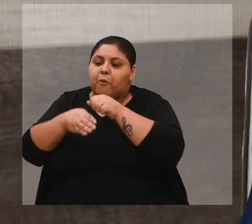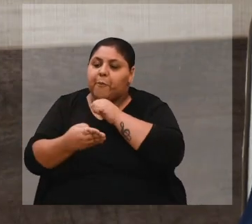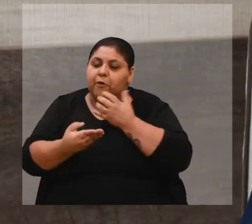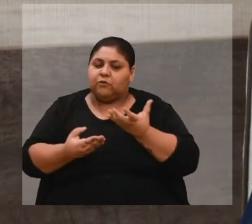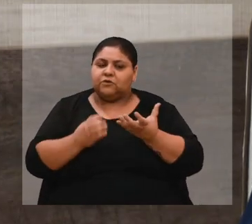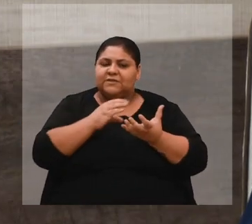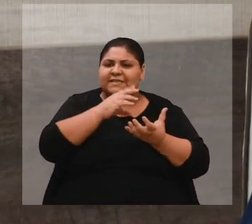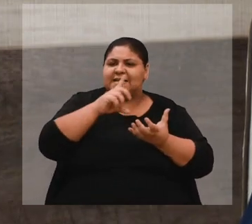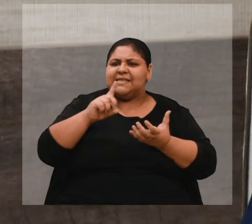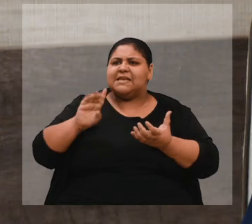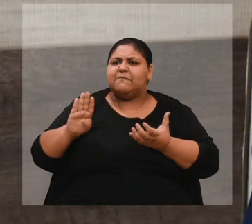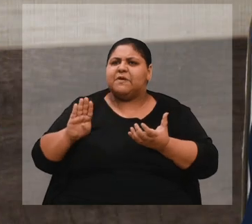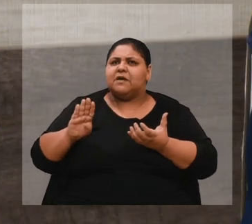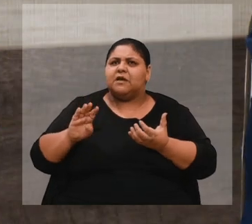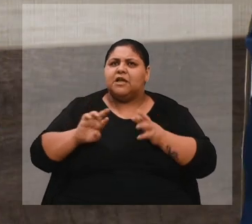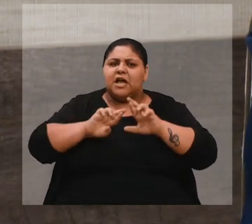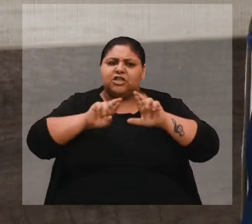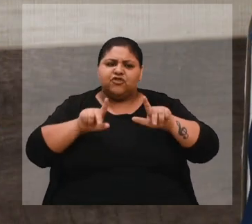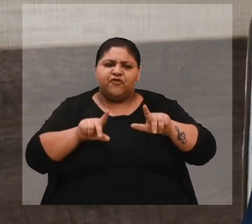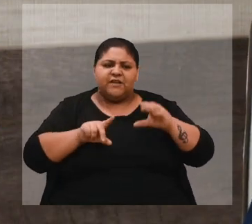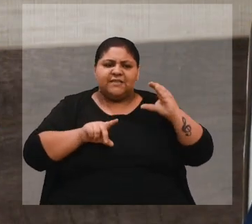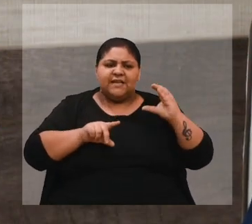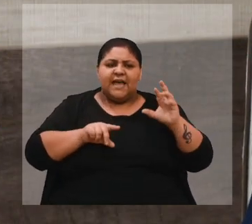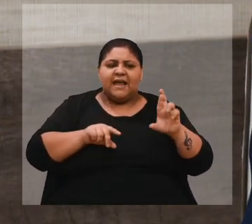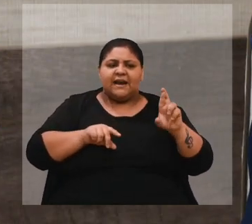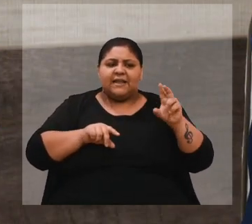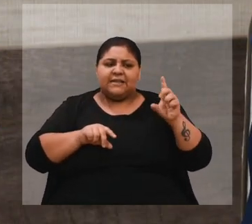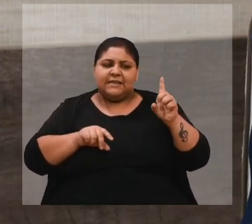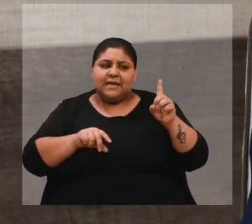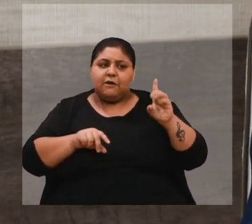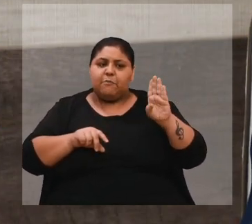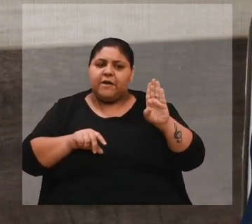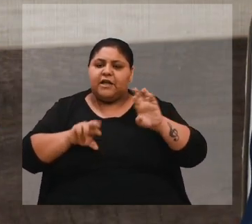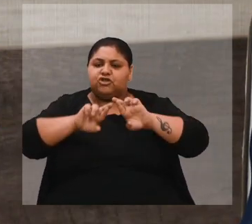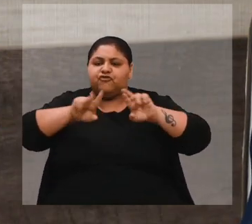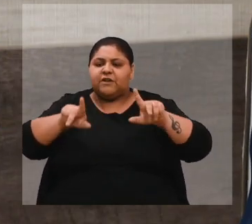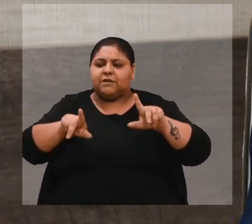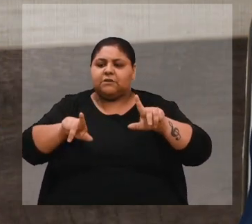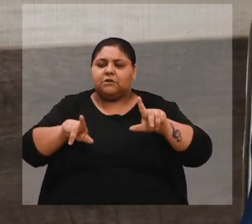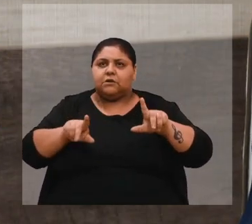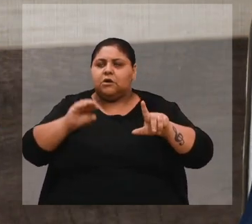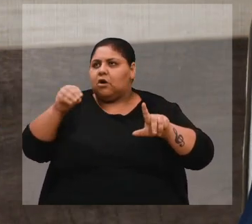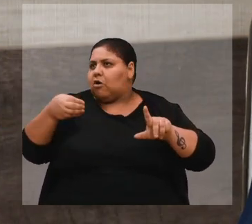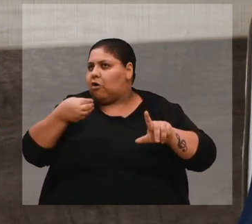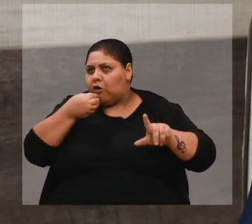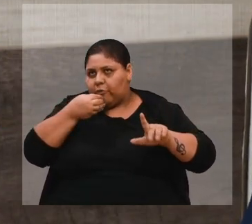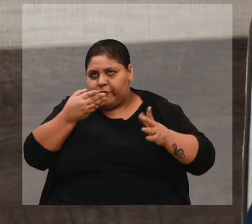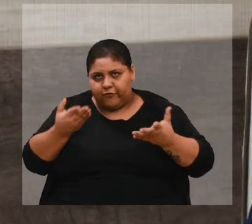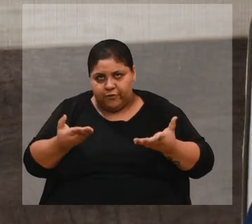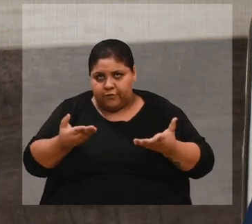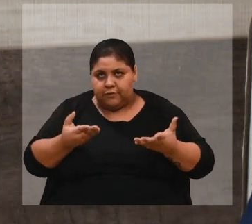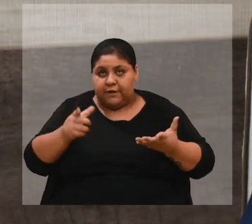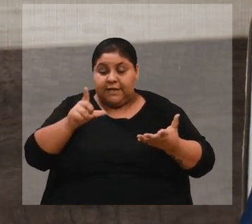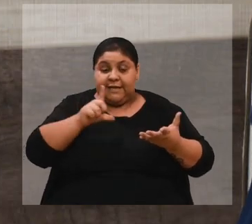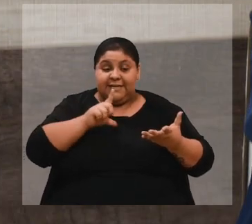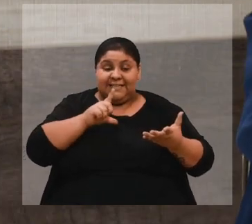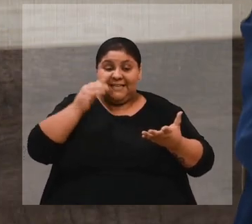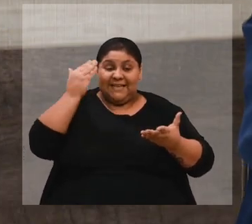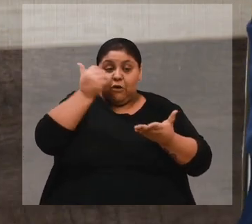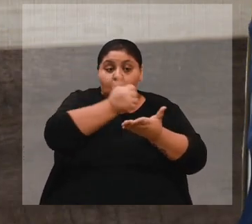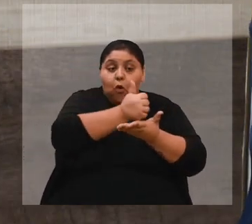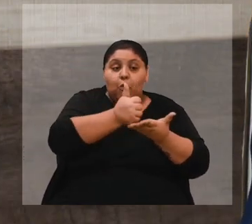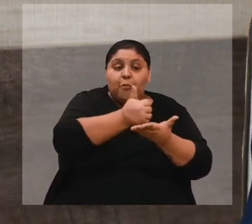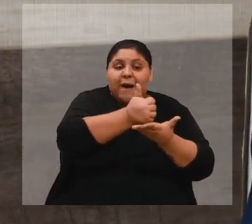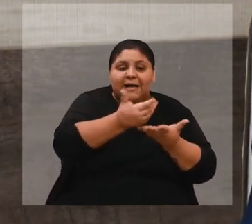uma poupança, o que é um CDB, qual a diferença de um CDB e um RDB. Claro, não necessariamente verticalizar, mas